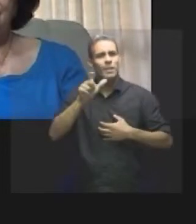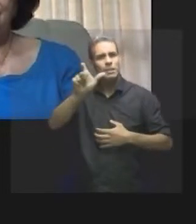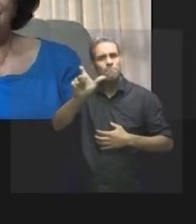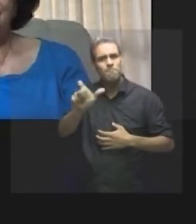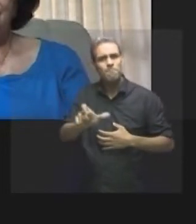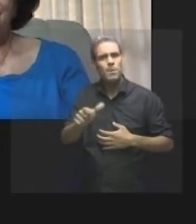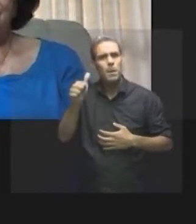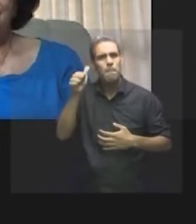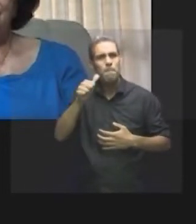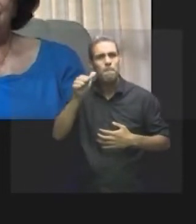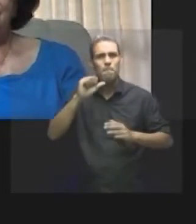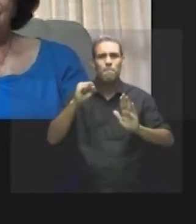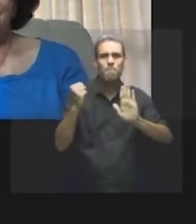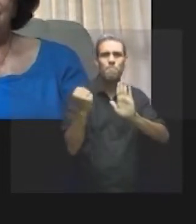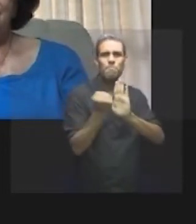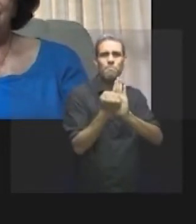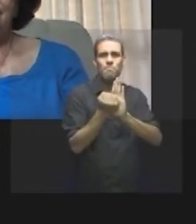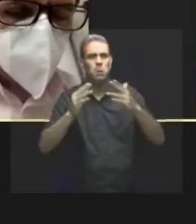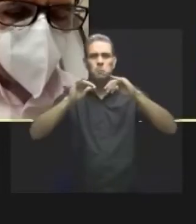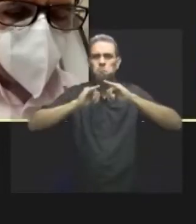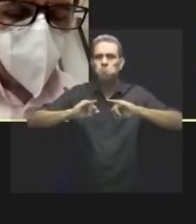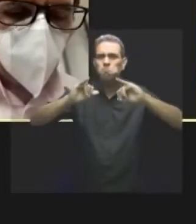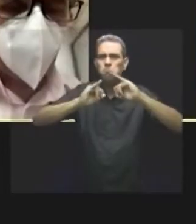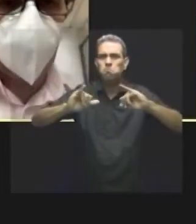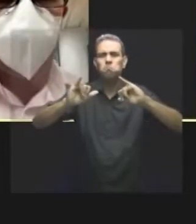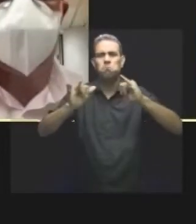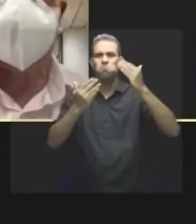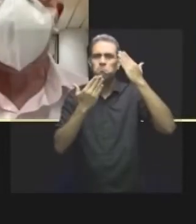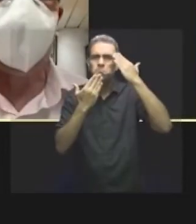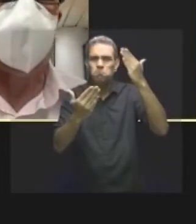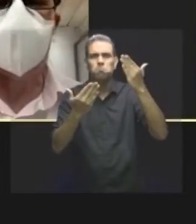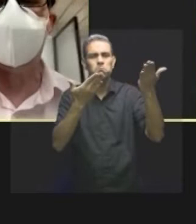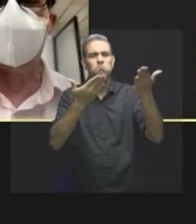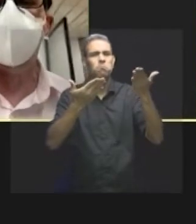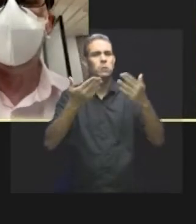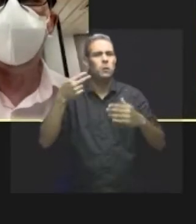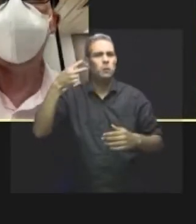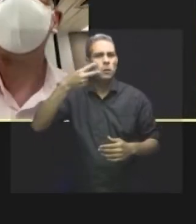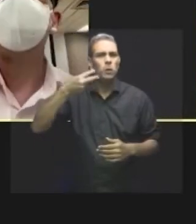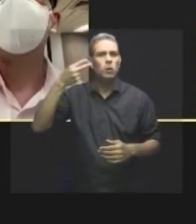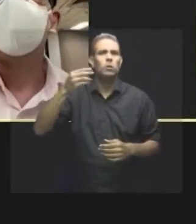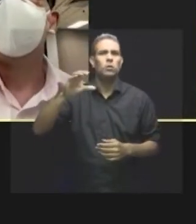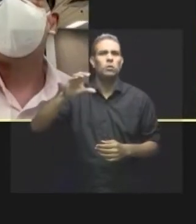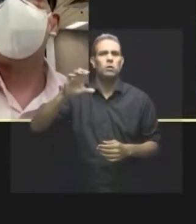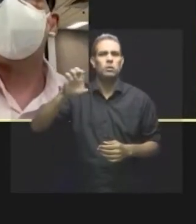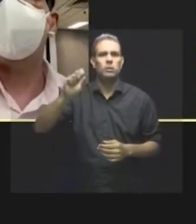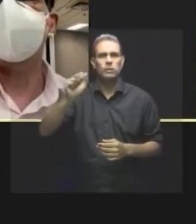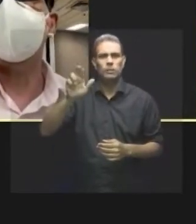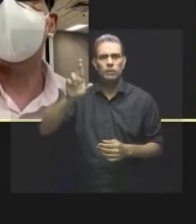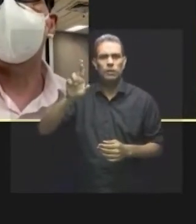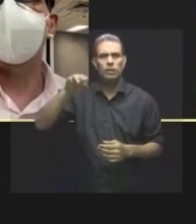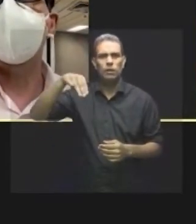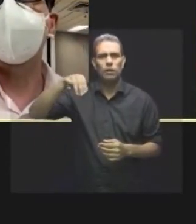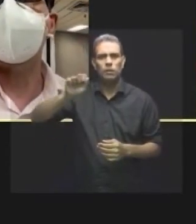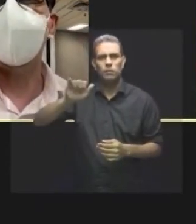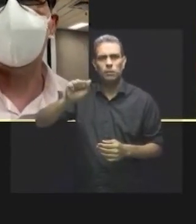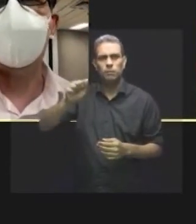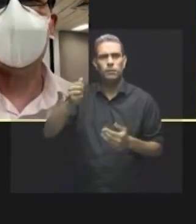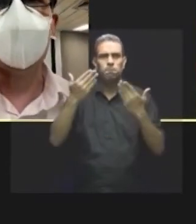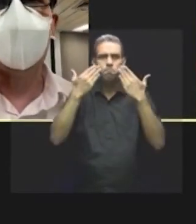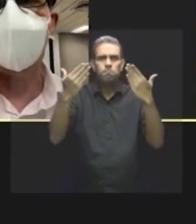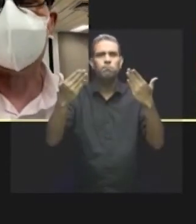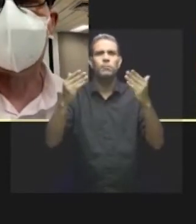vida por seu amor ao teatro. Parabenizar o vereador César Maia, que apresenta esse